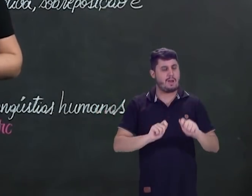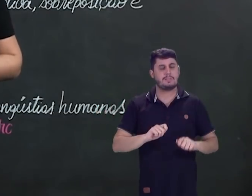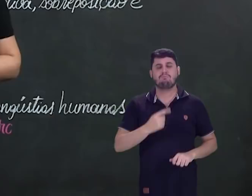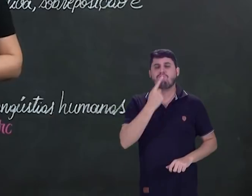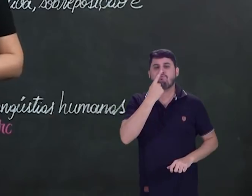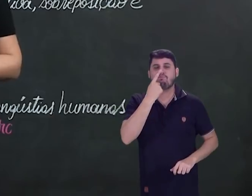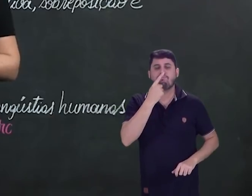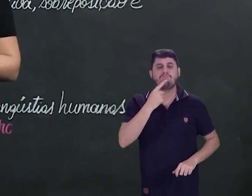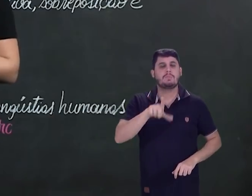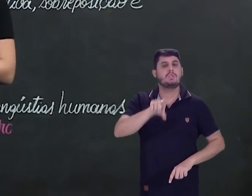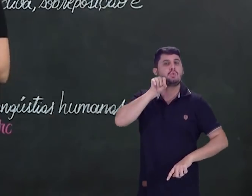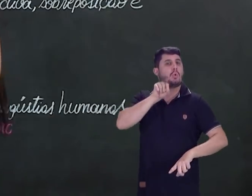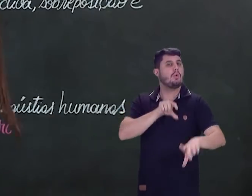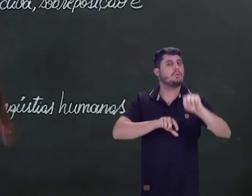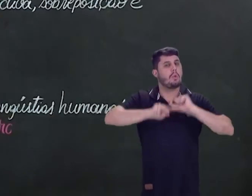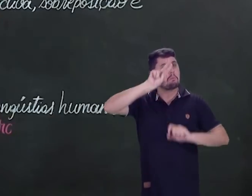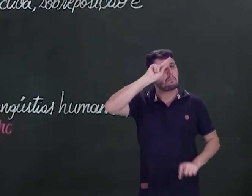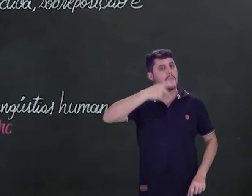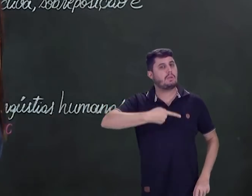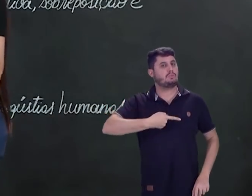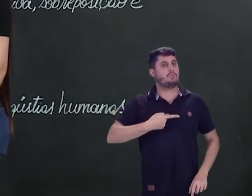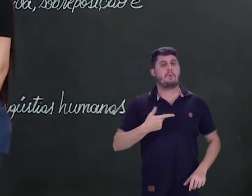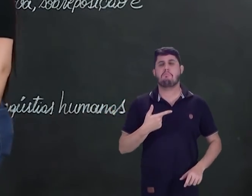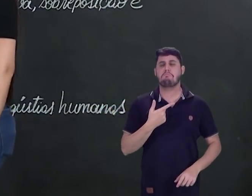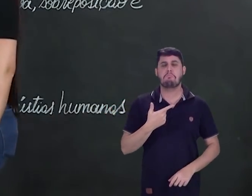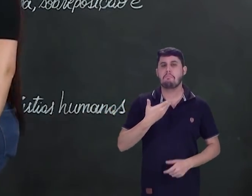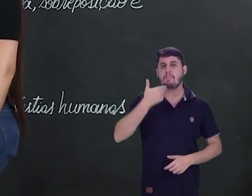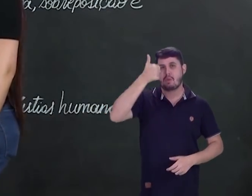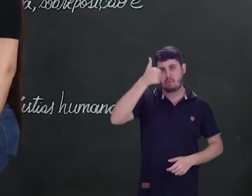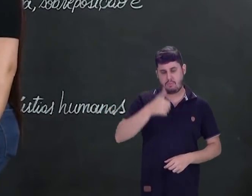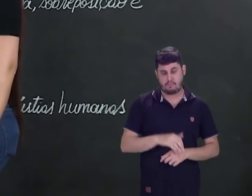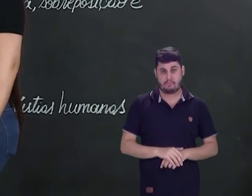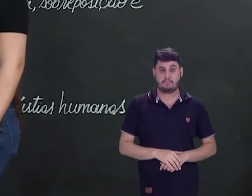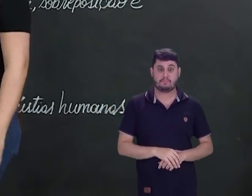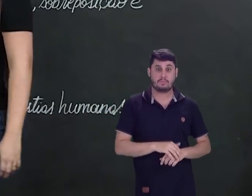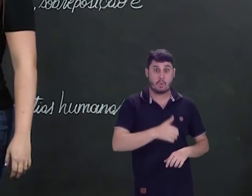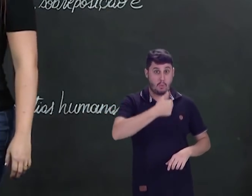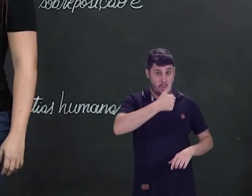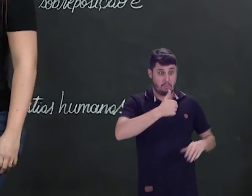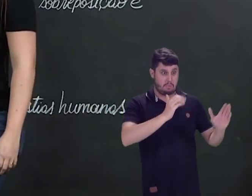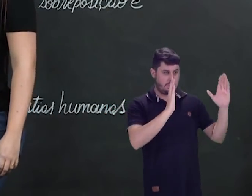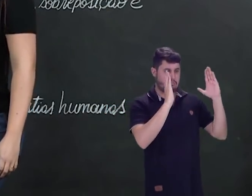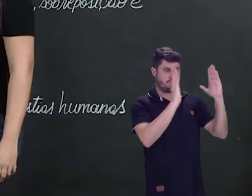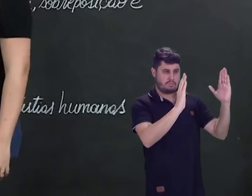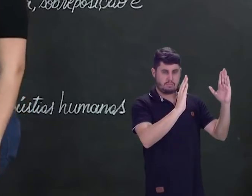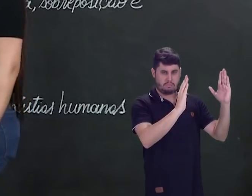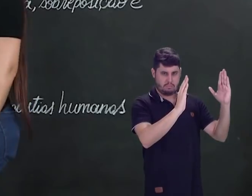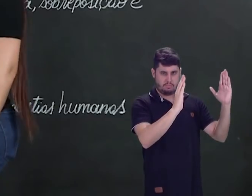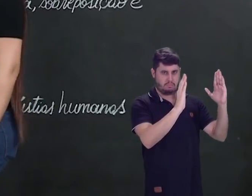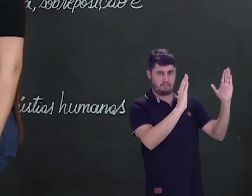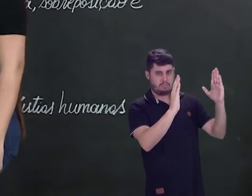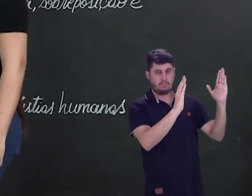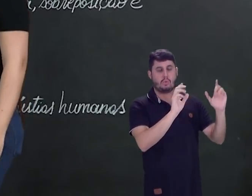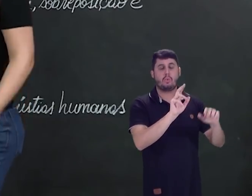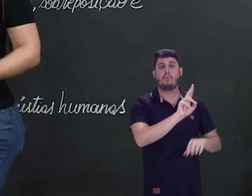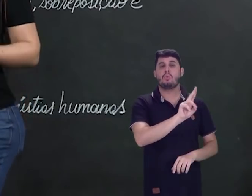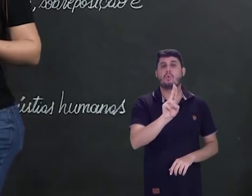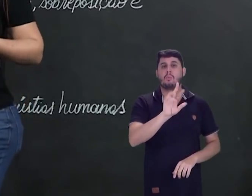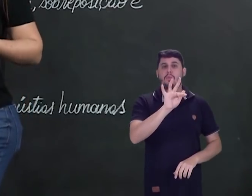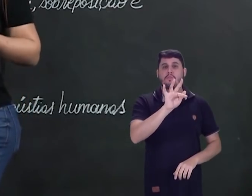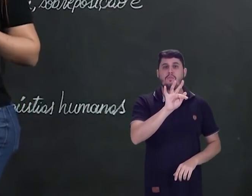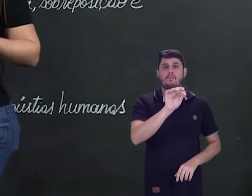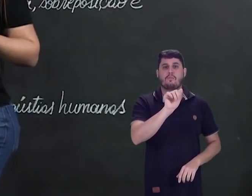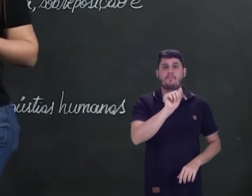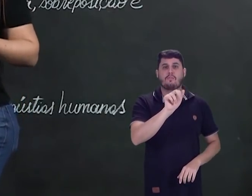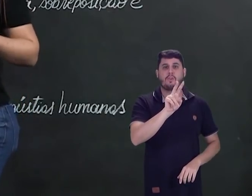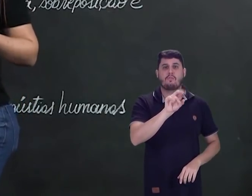que ele se identifica melhor. O primeiro movimento desse período aqui, primeiro estilo, né, é o fovismo, que